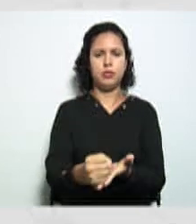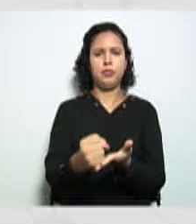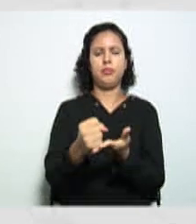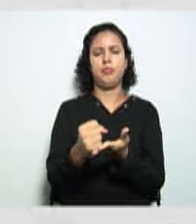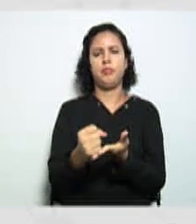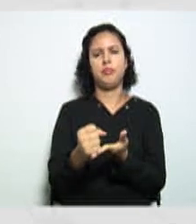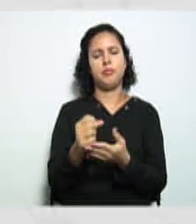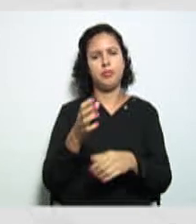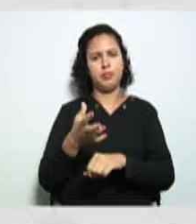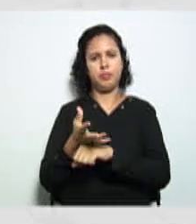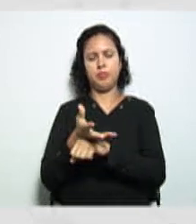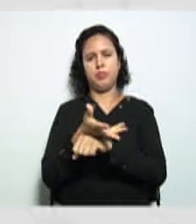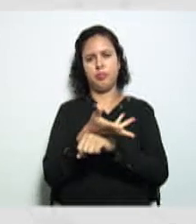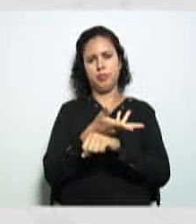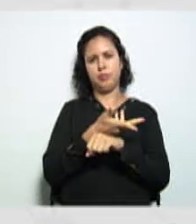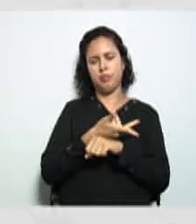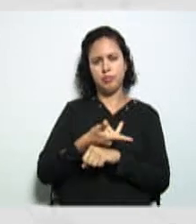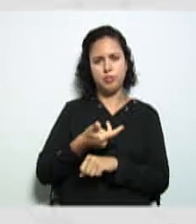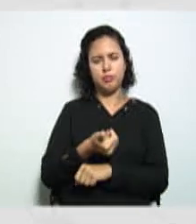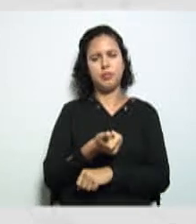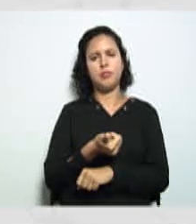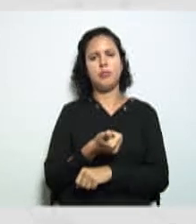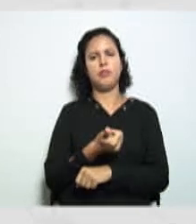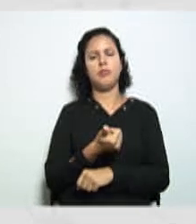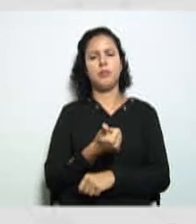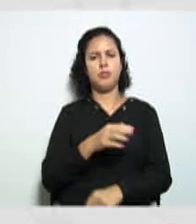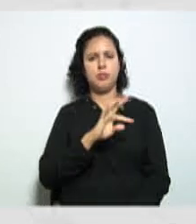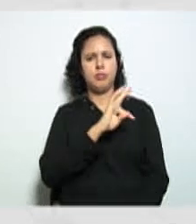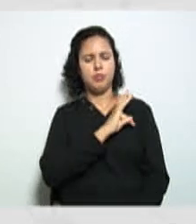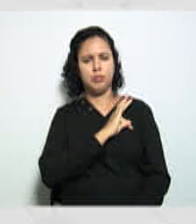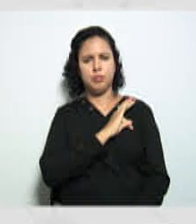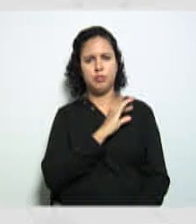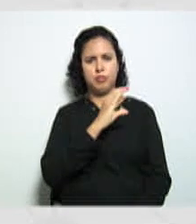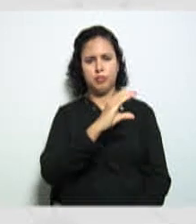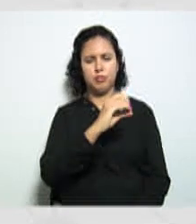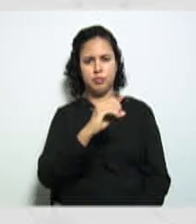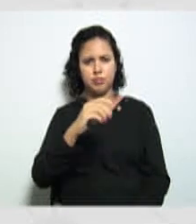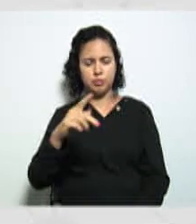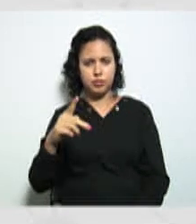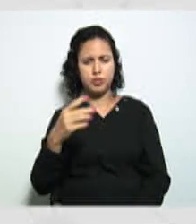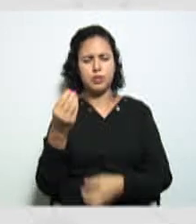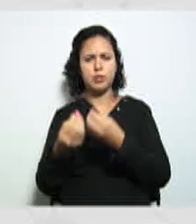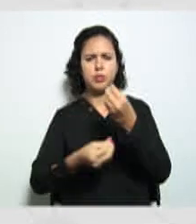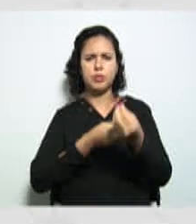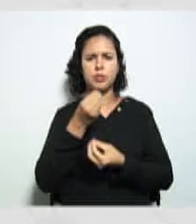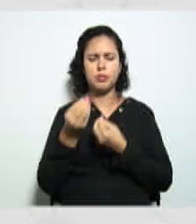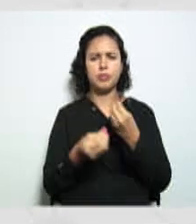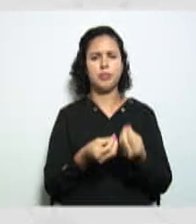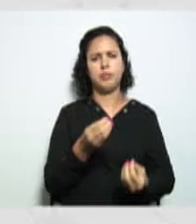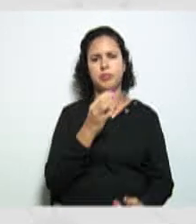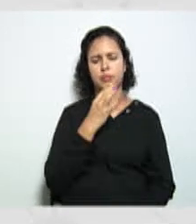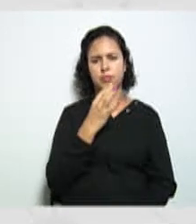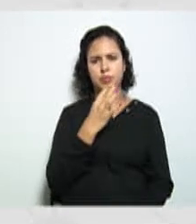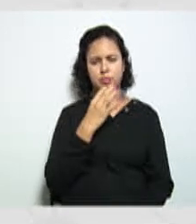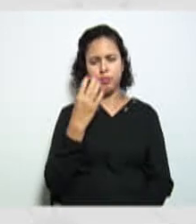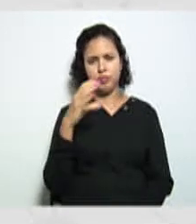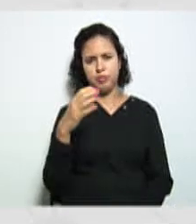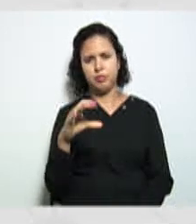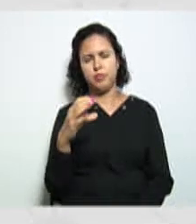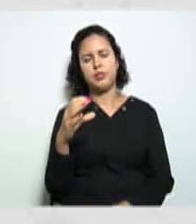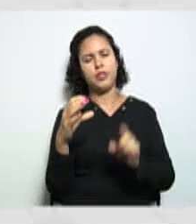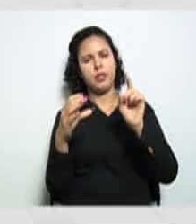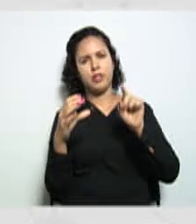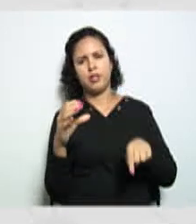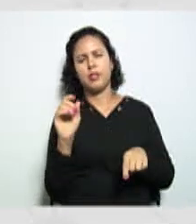nas competências do técnico em cooperativismo, né? Como é que o conhecimento científico, que é aquele